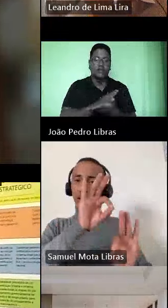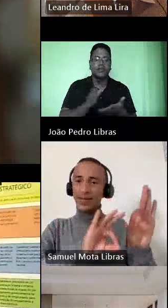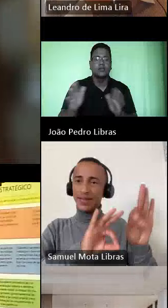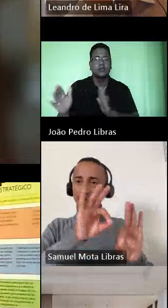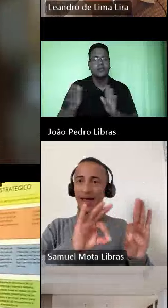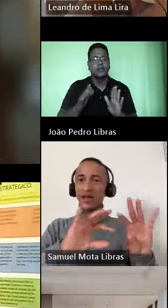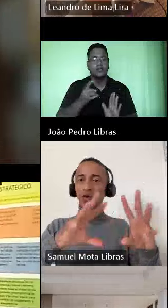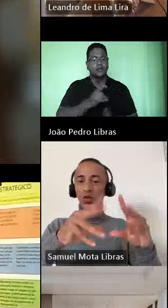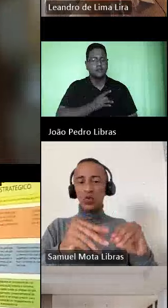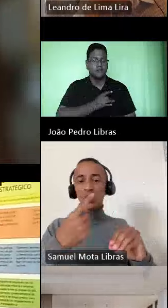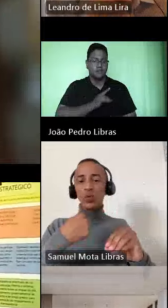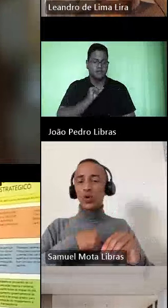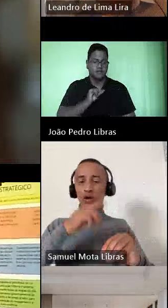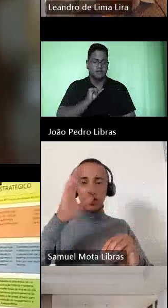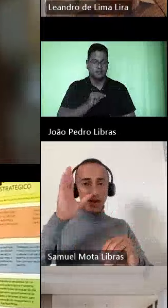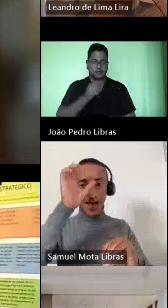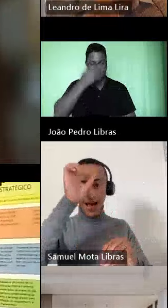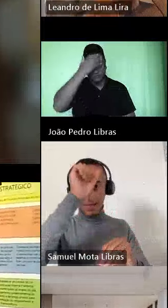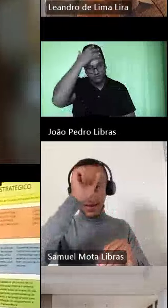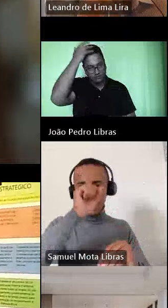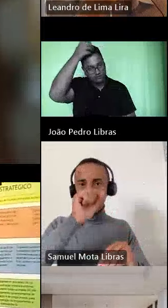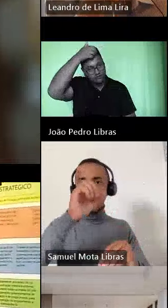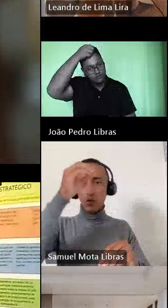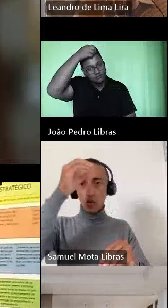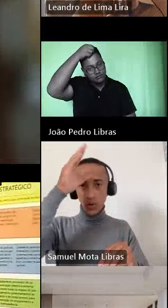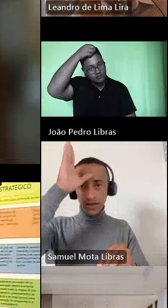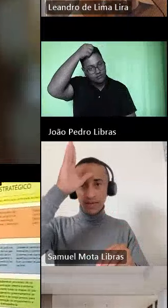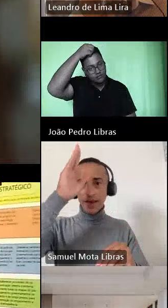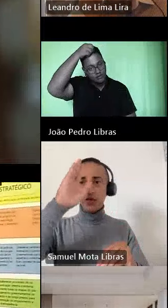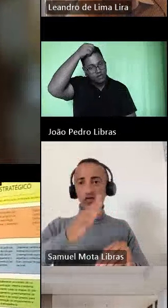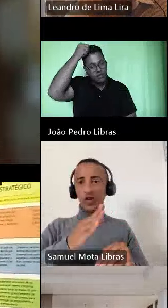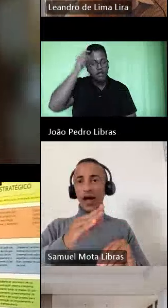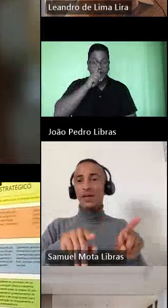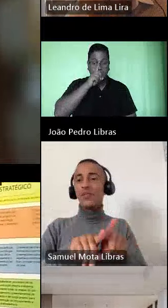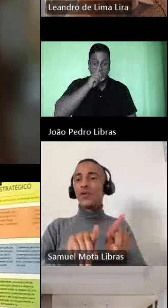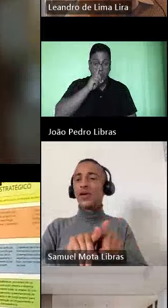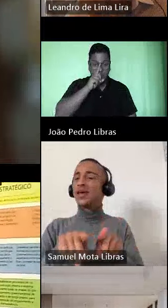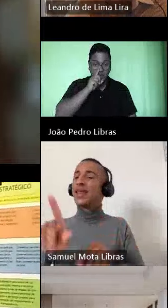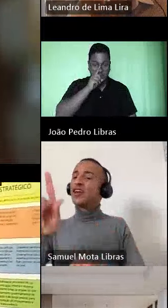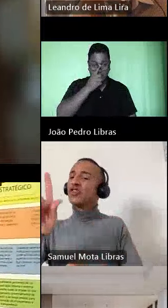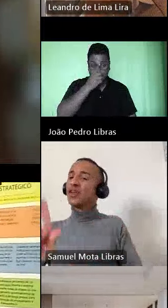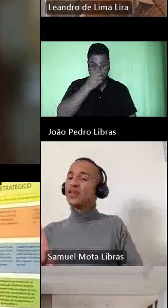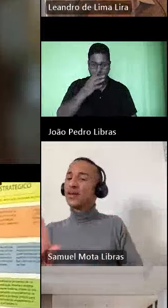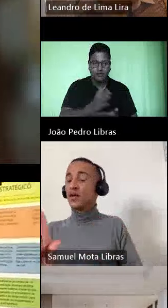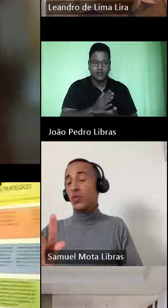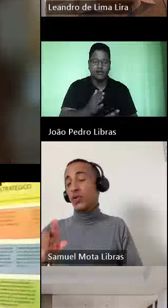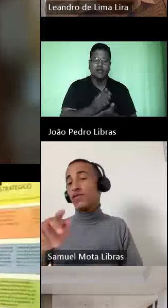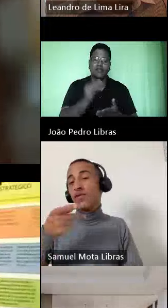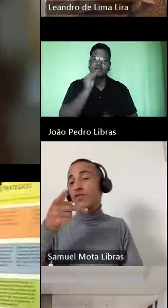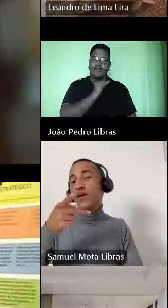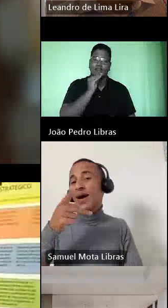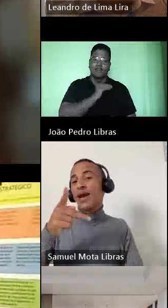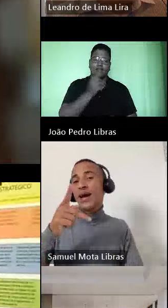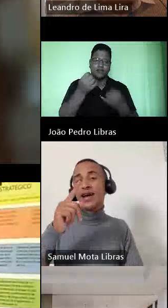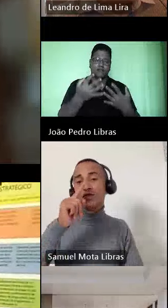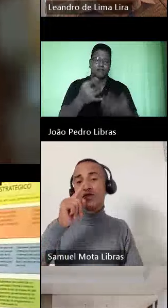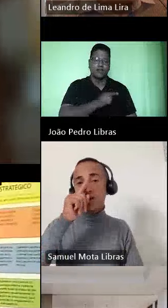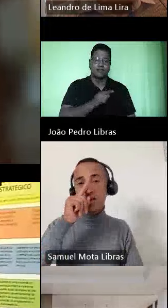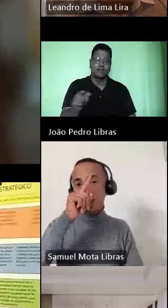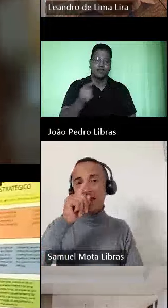medo tanto de de falar dos riscos porque eu vou expor fragilidades eventualmente um órgão de Controle Alguém vai me